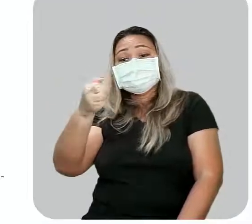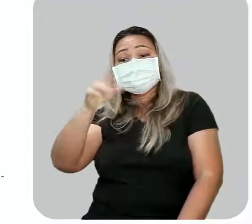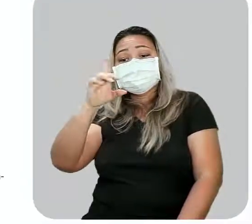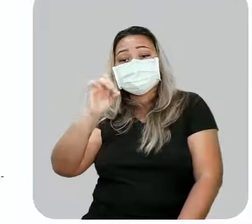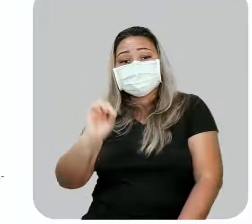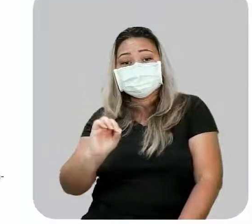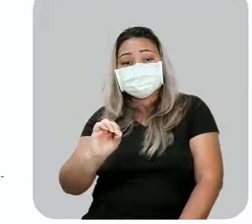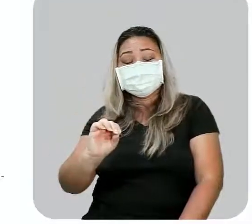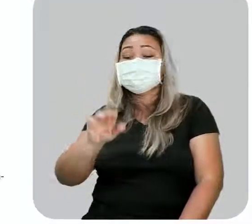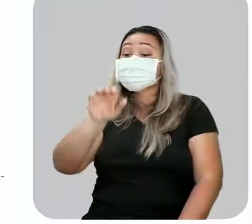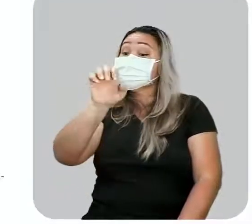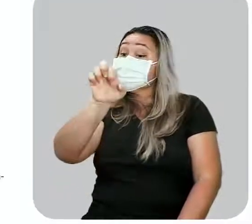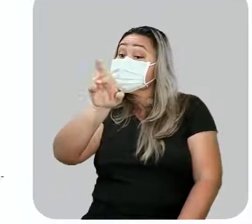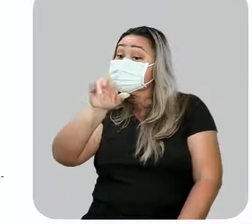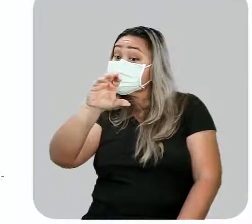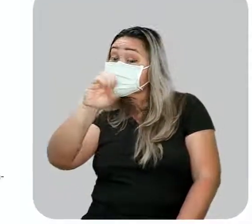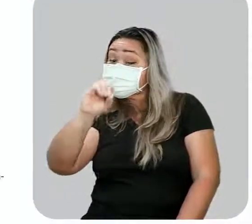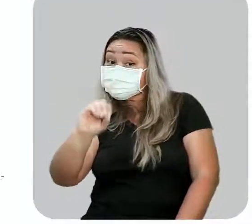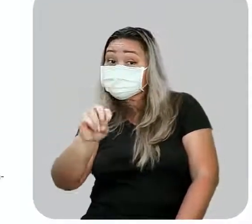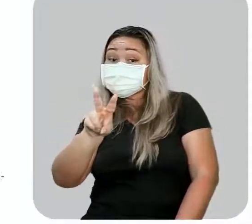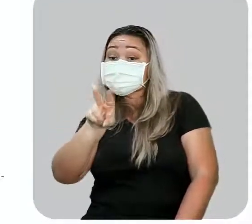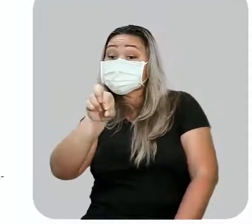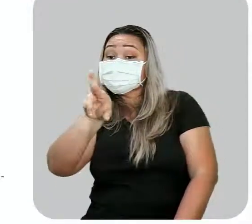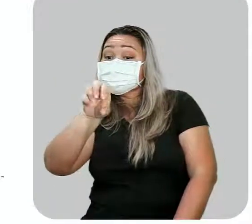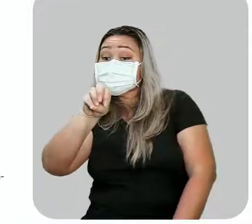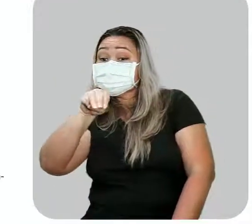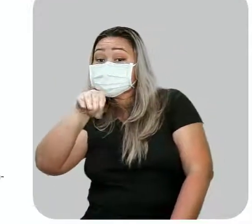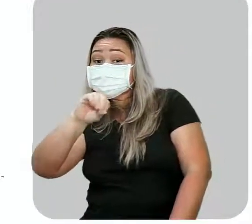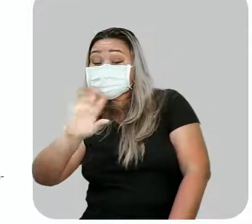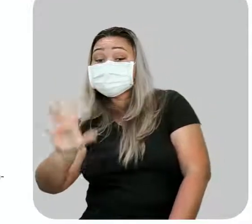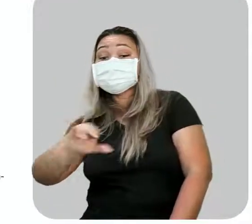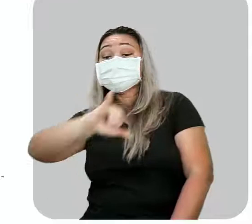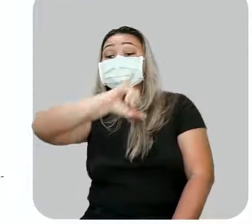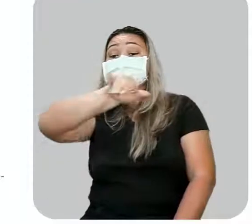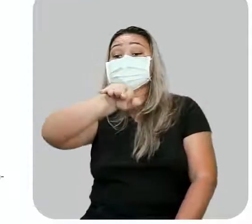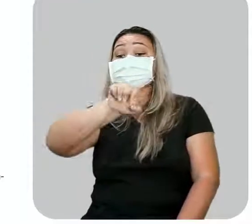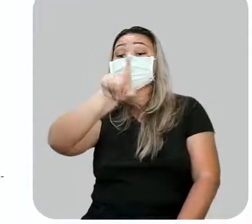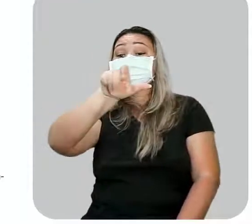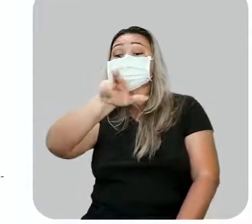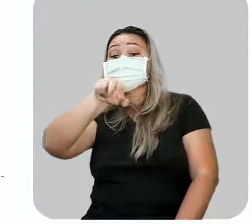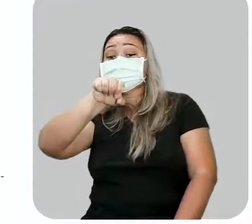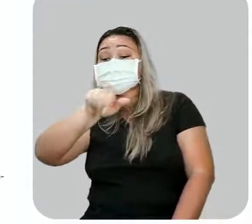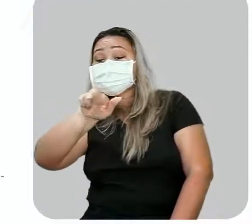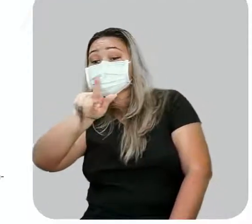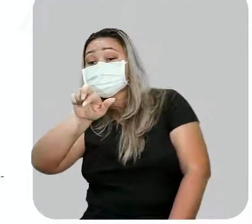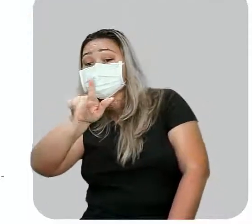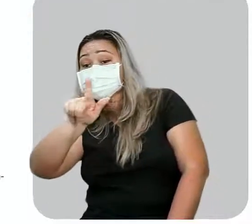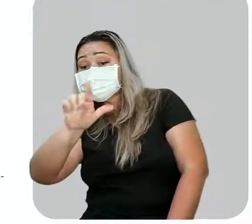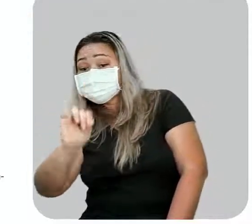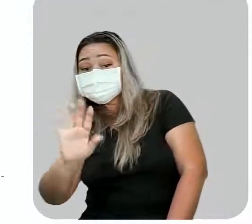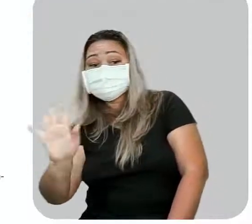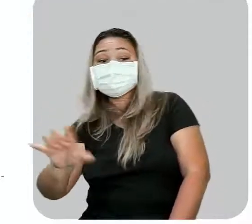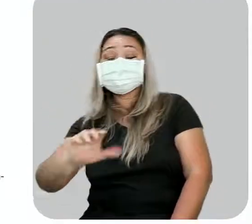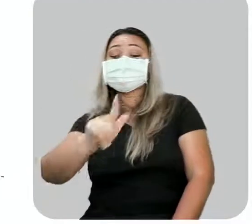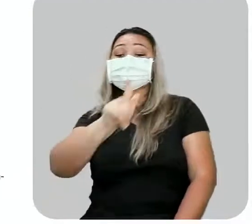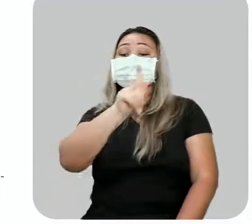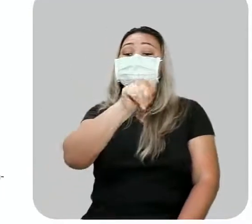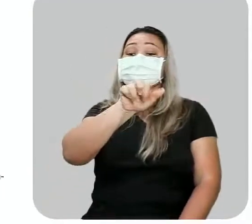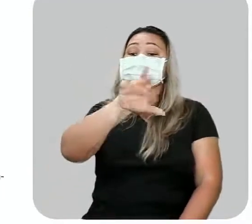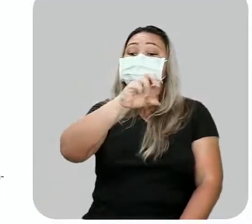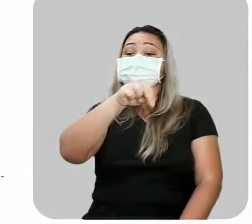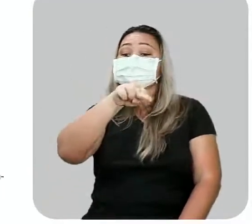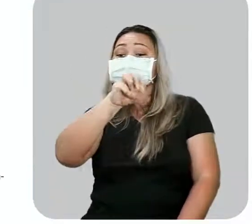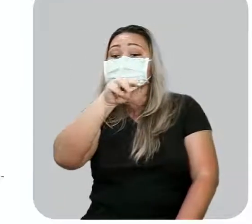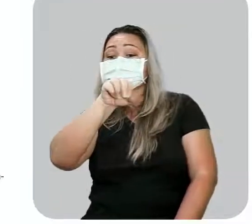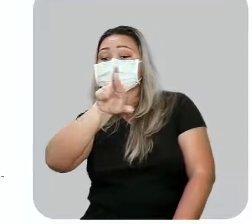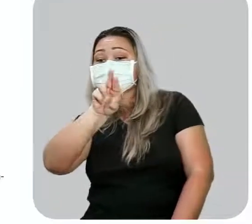Machado, Érico Veríssimo, José Lins do Rego, Graciliano Ramos, Raquel